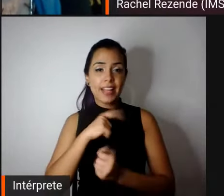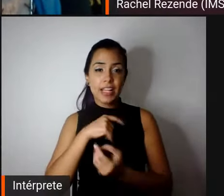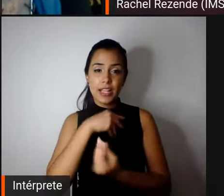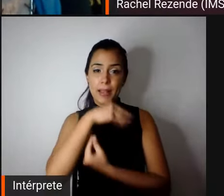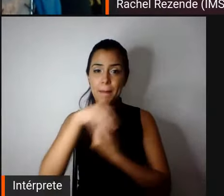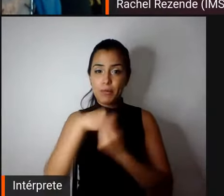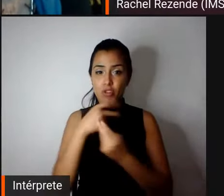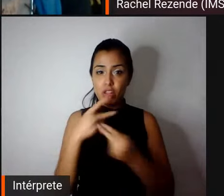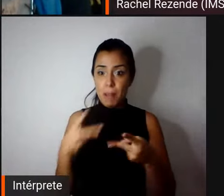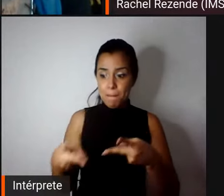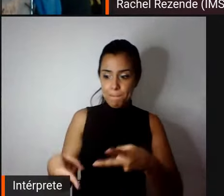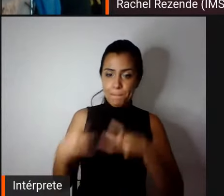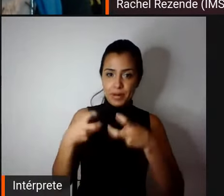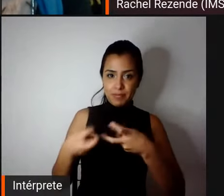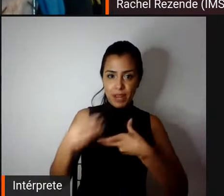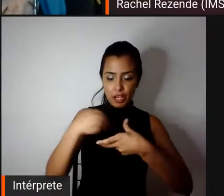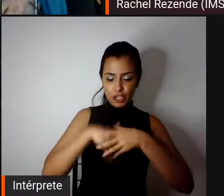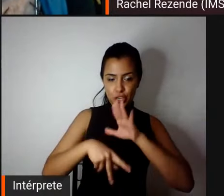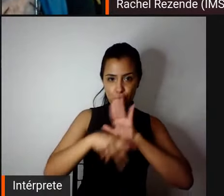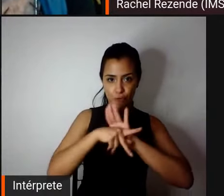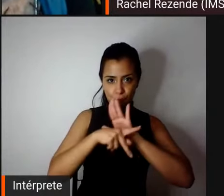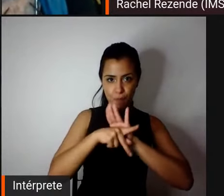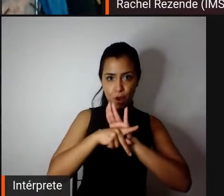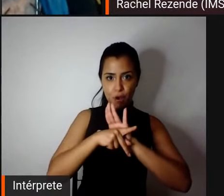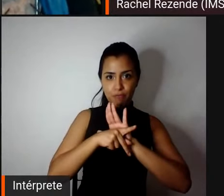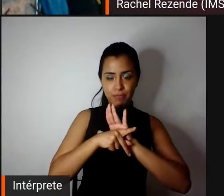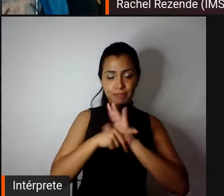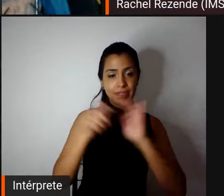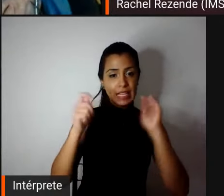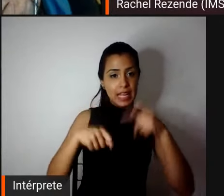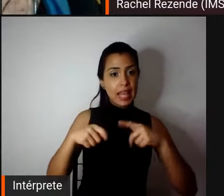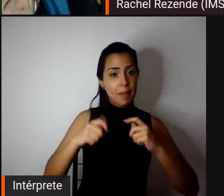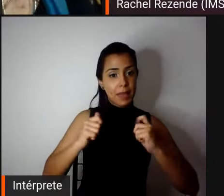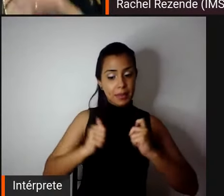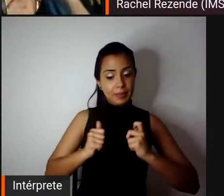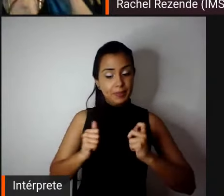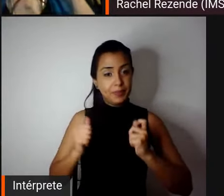tem um potencial enorme, né, de resultado e de... Então,